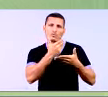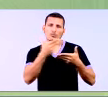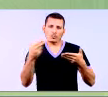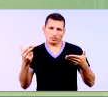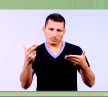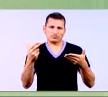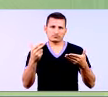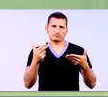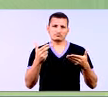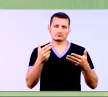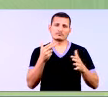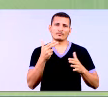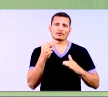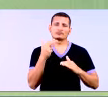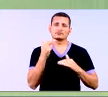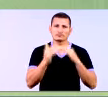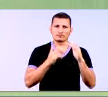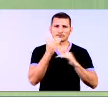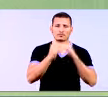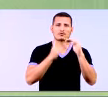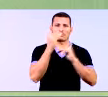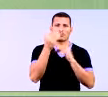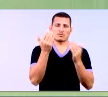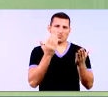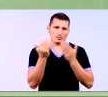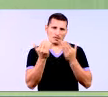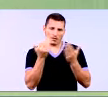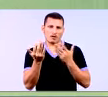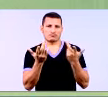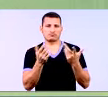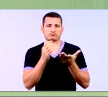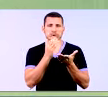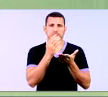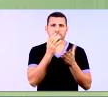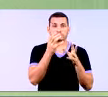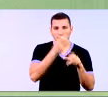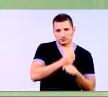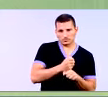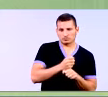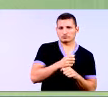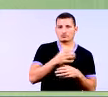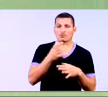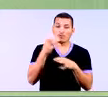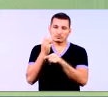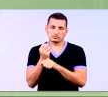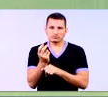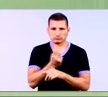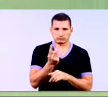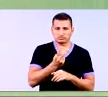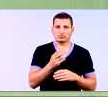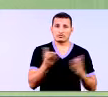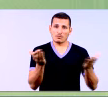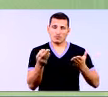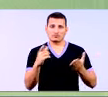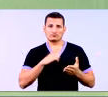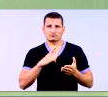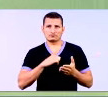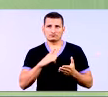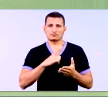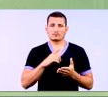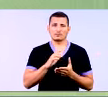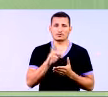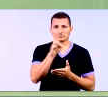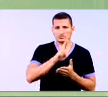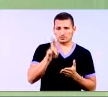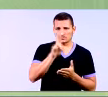parâmetros de desempenho, ou seja, para comparar um processador com o outro. Hoje, até hoje vocês têm o que o mercado utiliza,